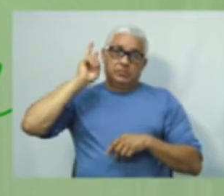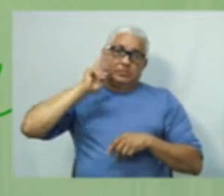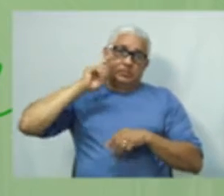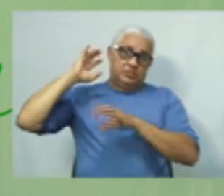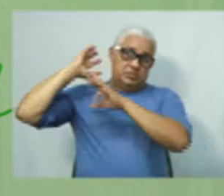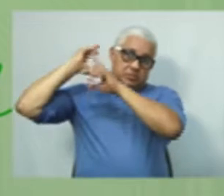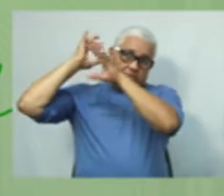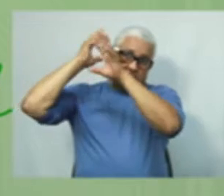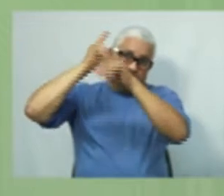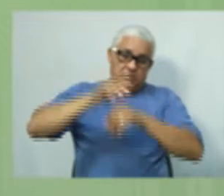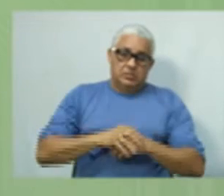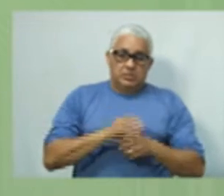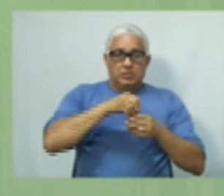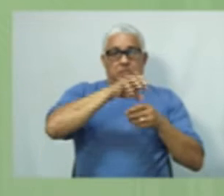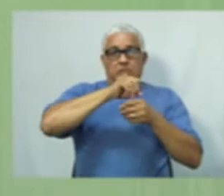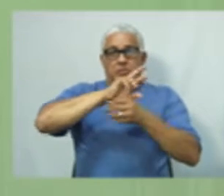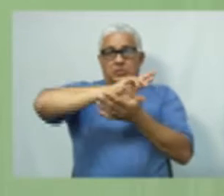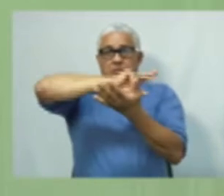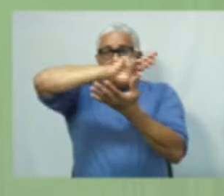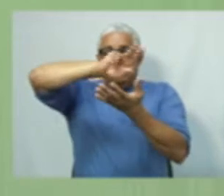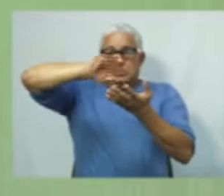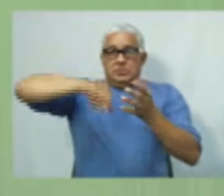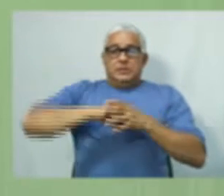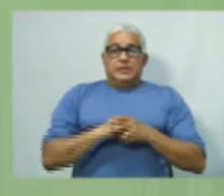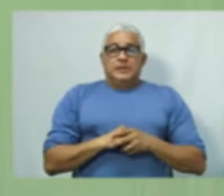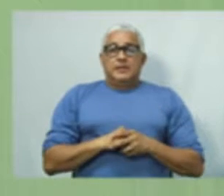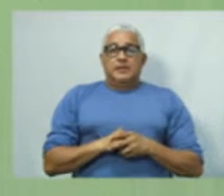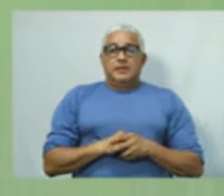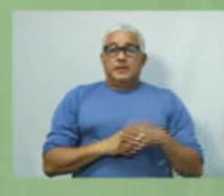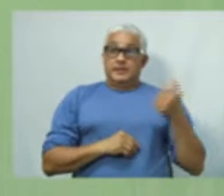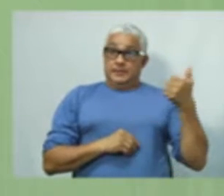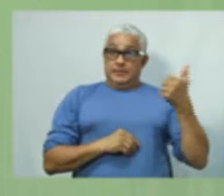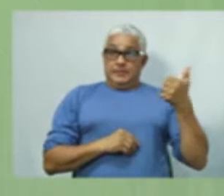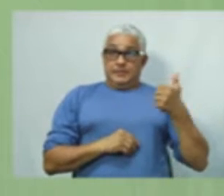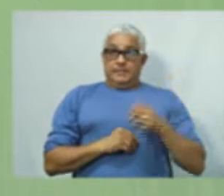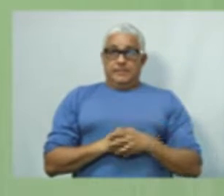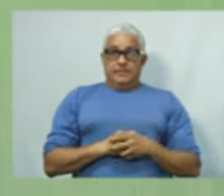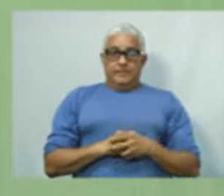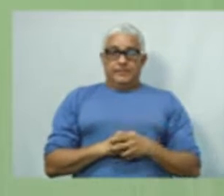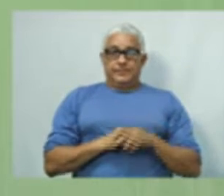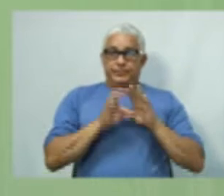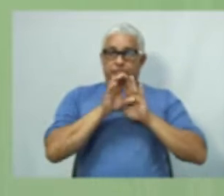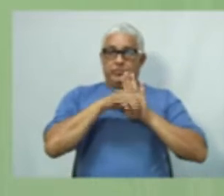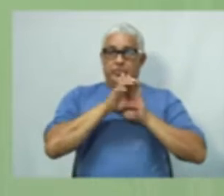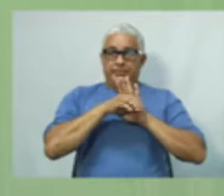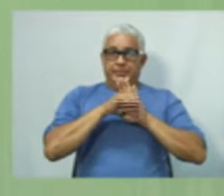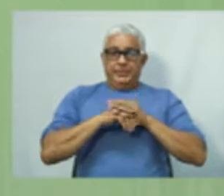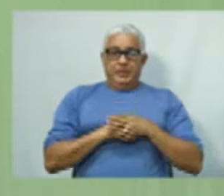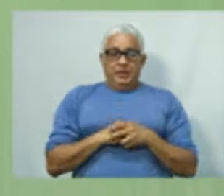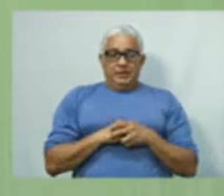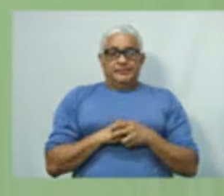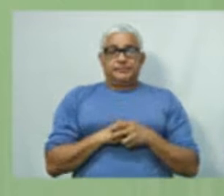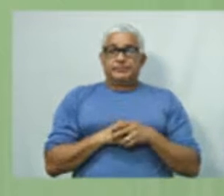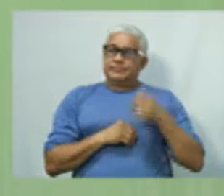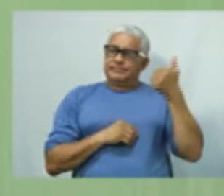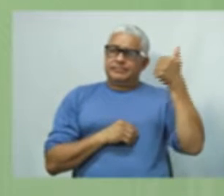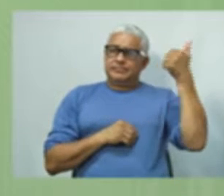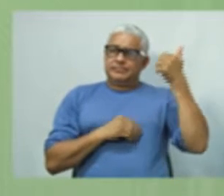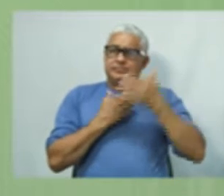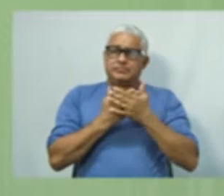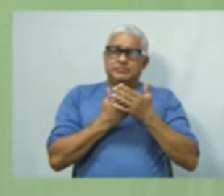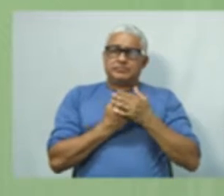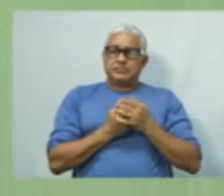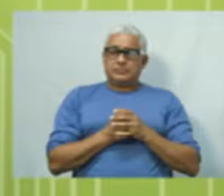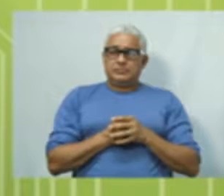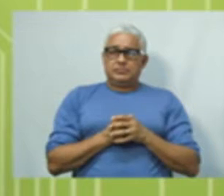dentro desses conteúdos. Então, primeiro, aí o conceito foi ali na nossa primeirinha aula, do